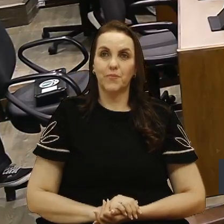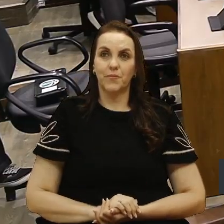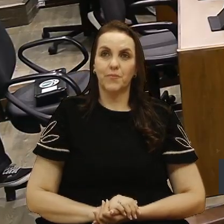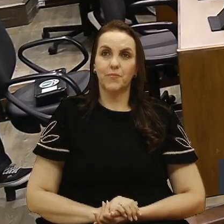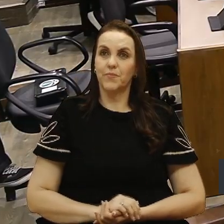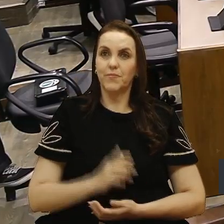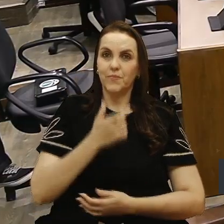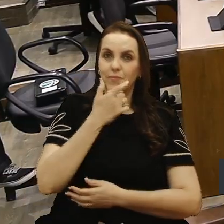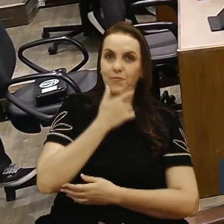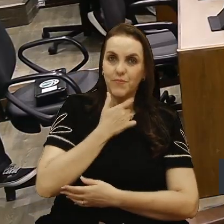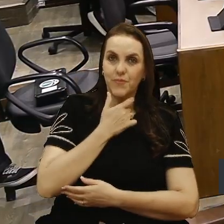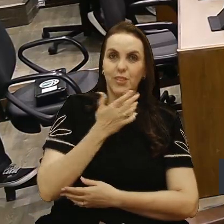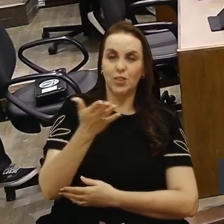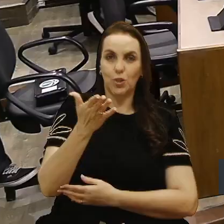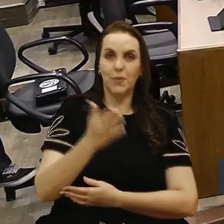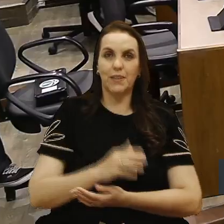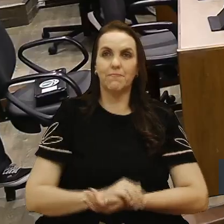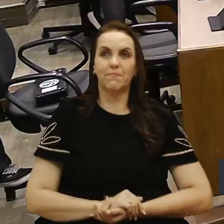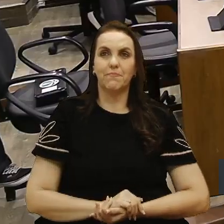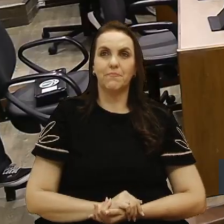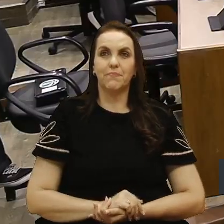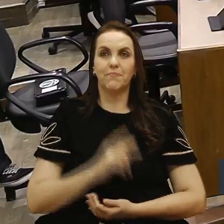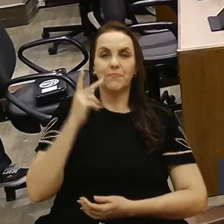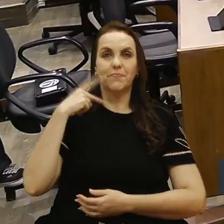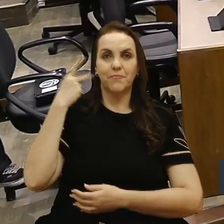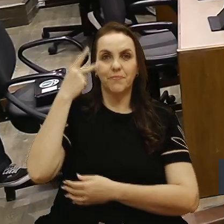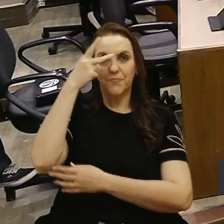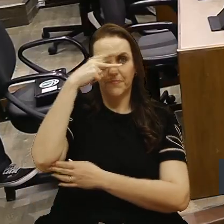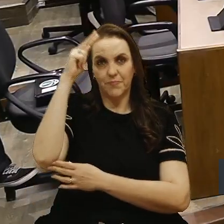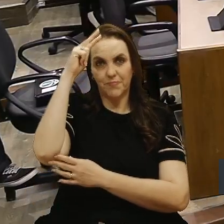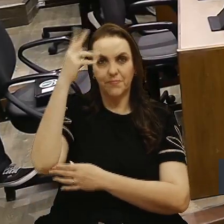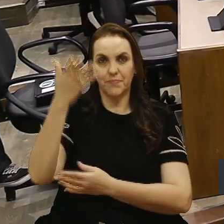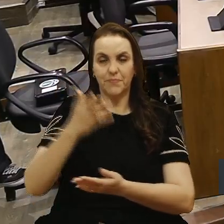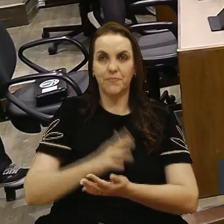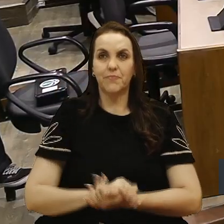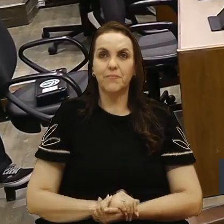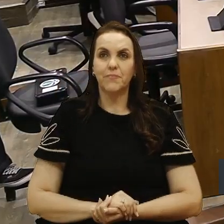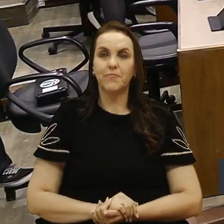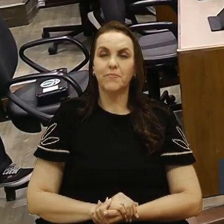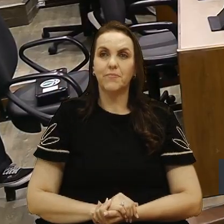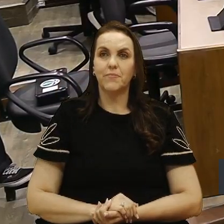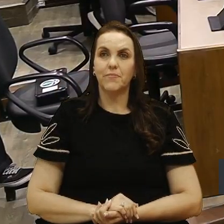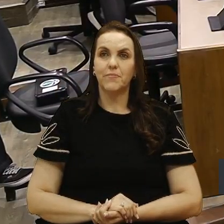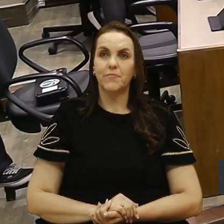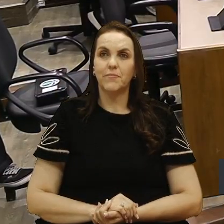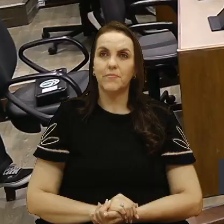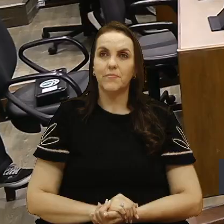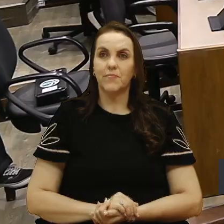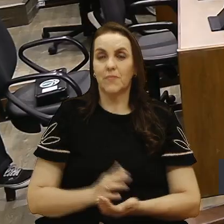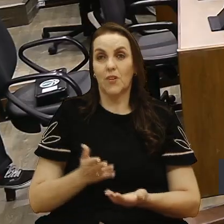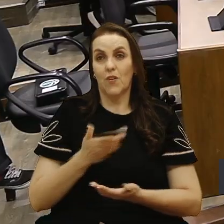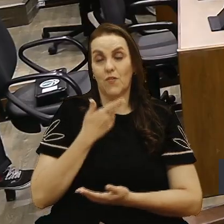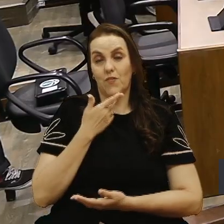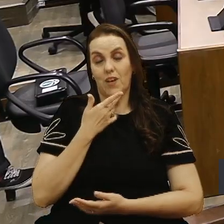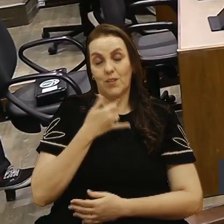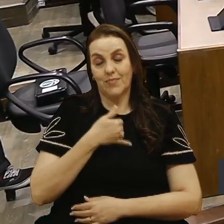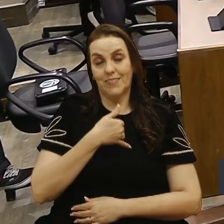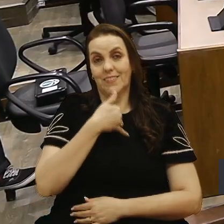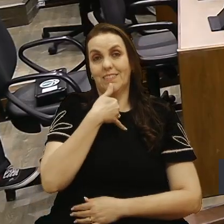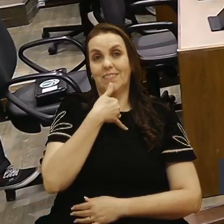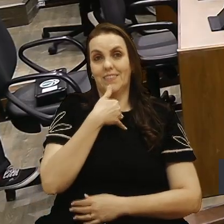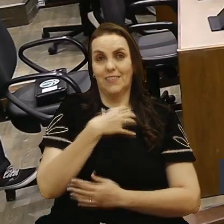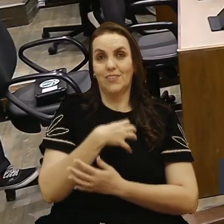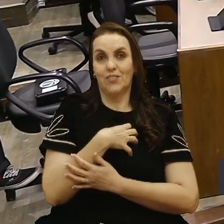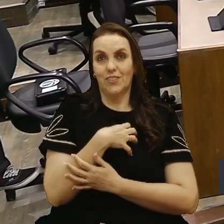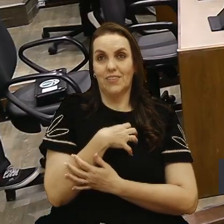Cristiano Beck. Vereador Edson, o cara quer falar com muita tristeza, porque de fato né? Perdemos.